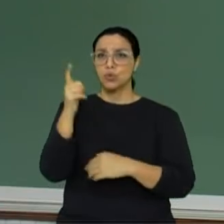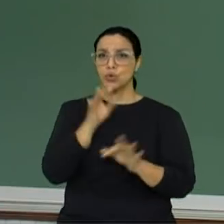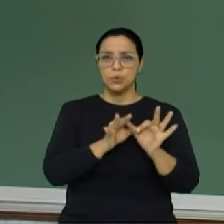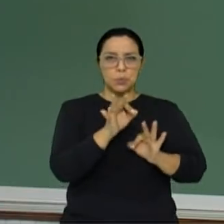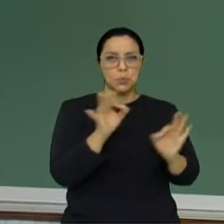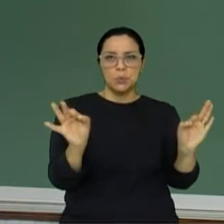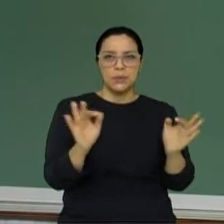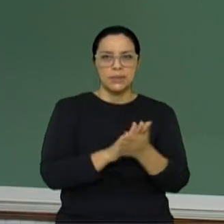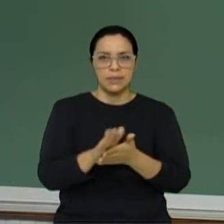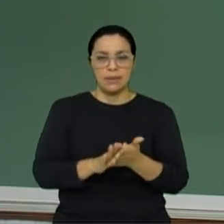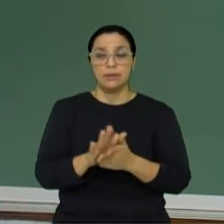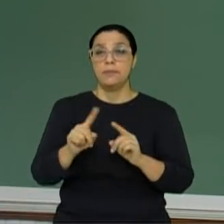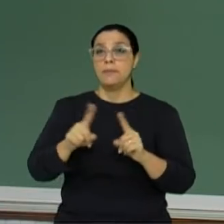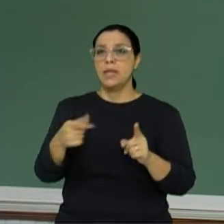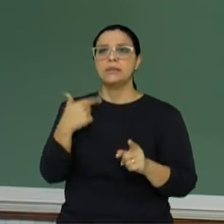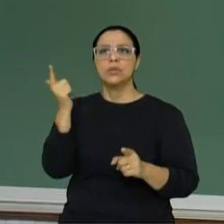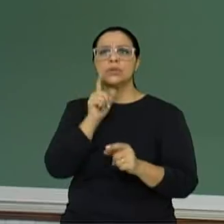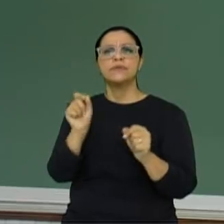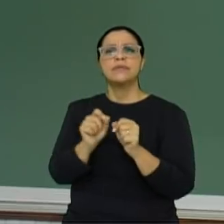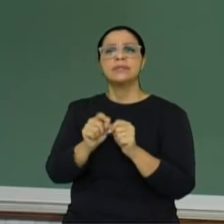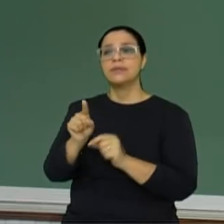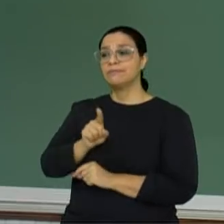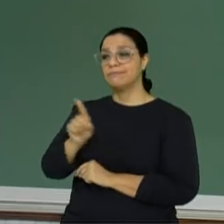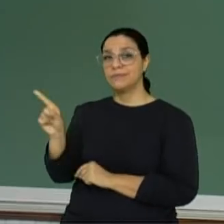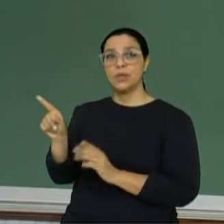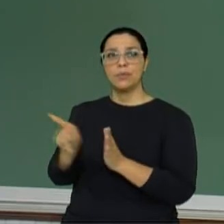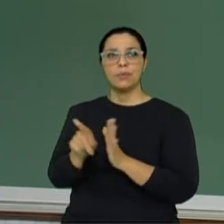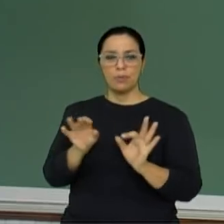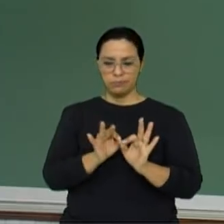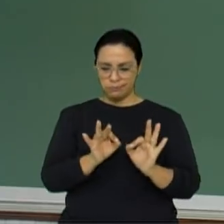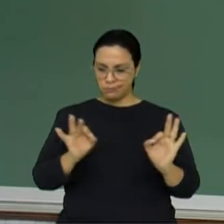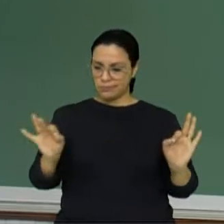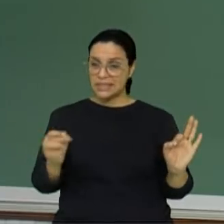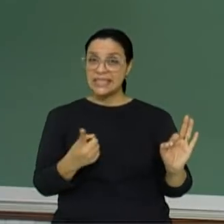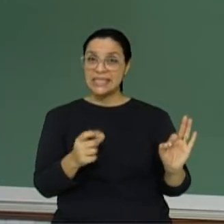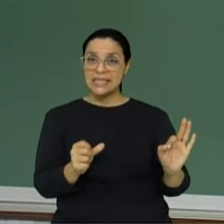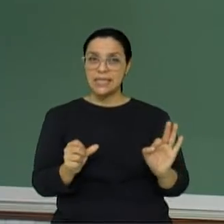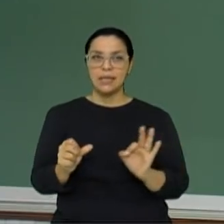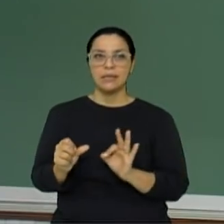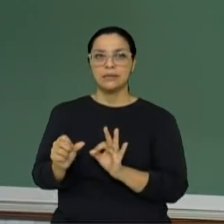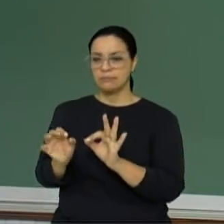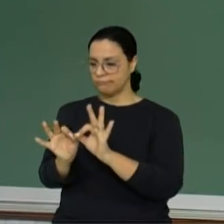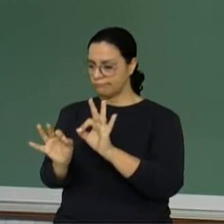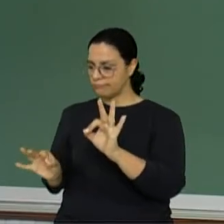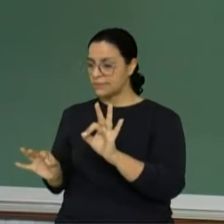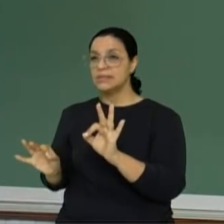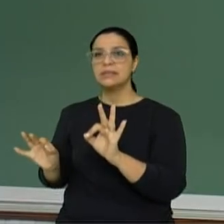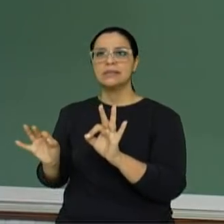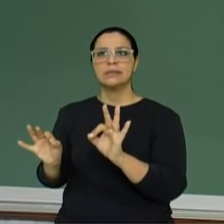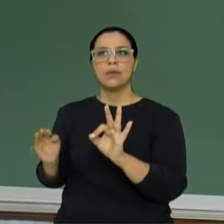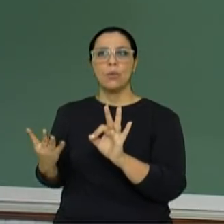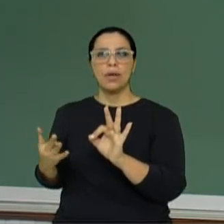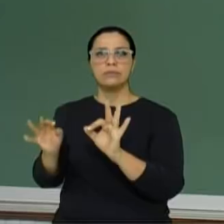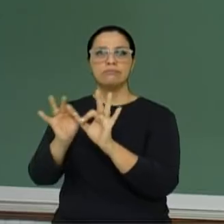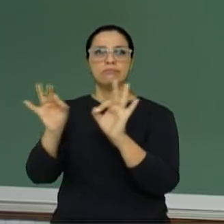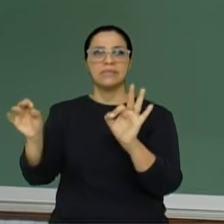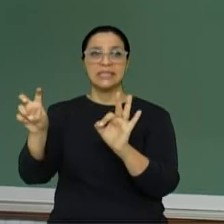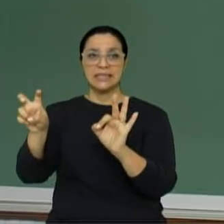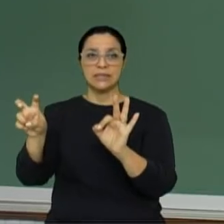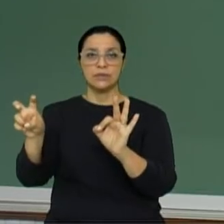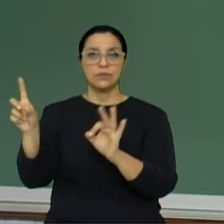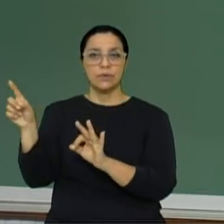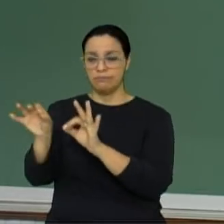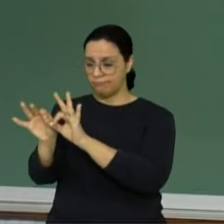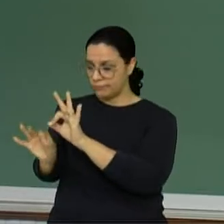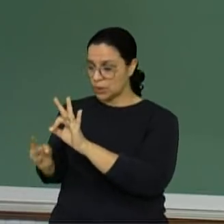momento. Mas ele conseguiu fazer essa medida, desse ponto até esse 16, desse até esse foi 5, desse até esse foi 4. Né, ele